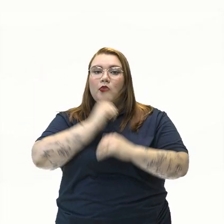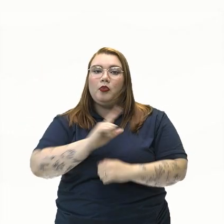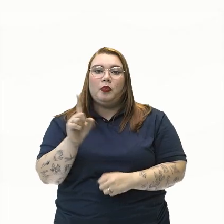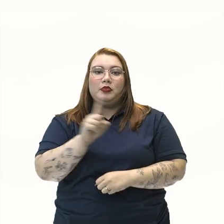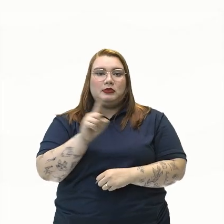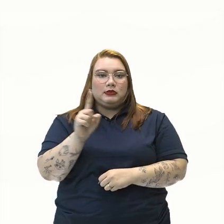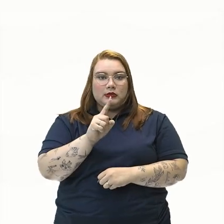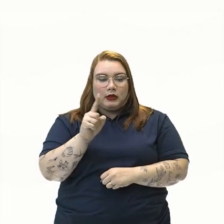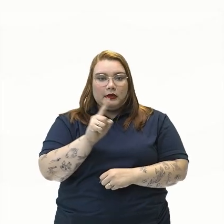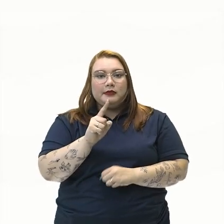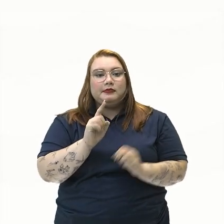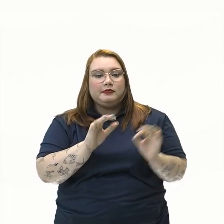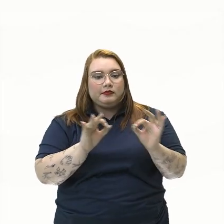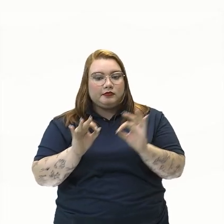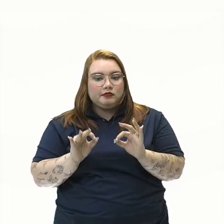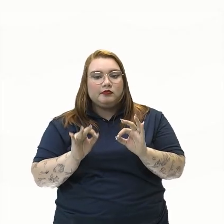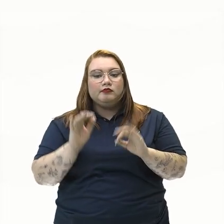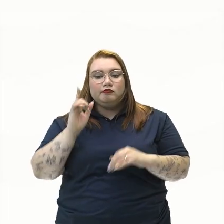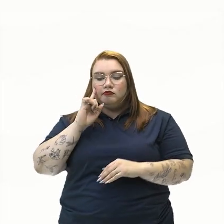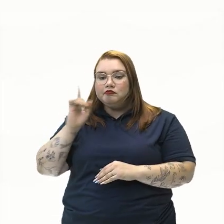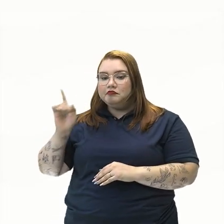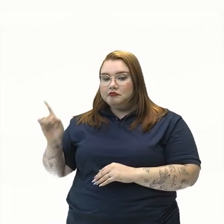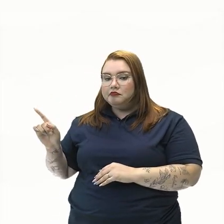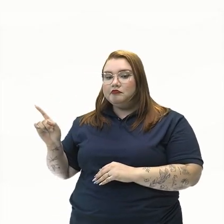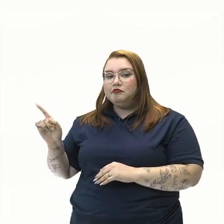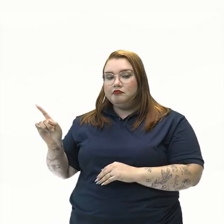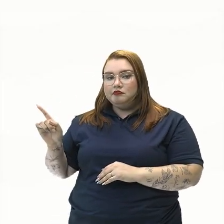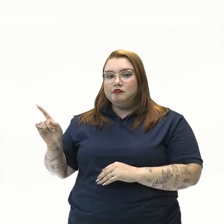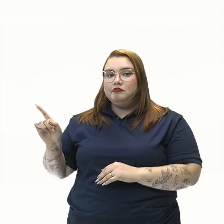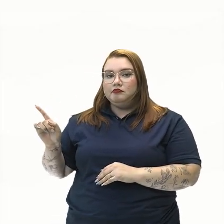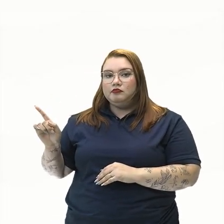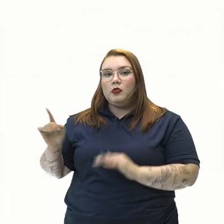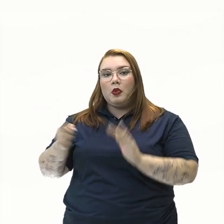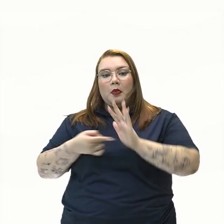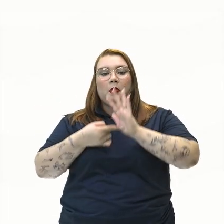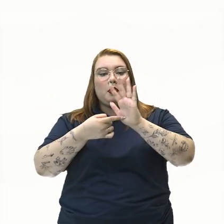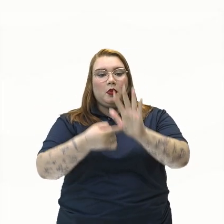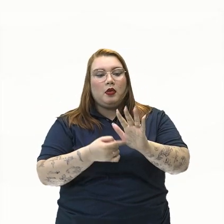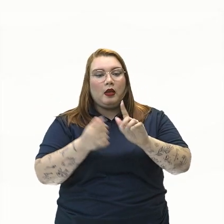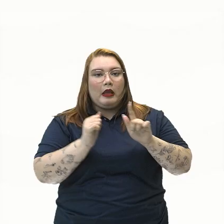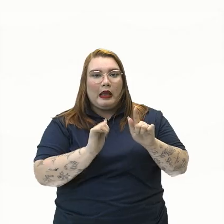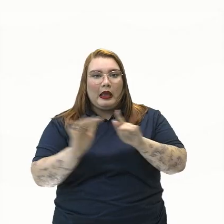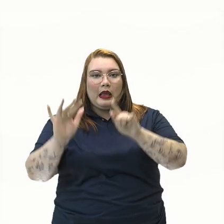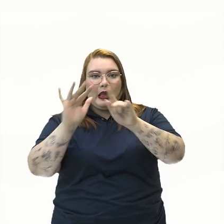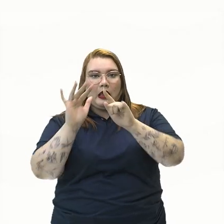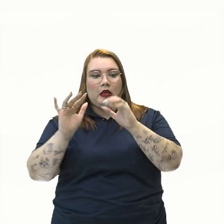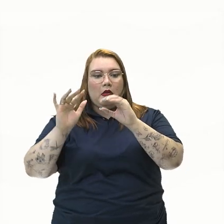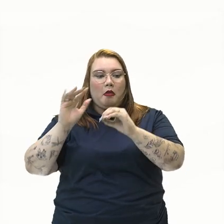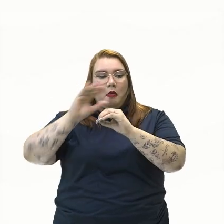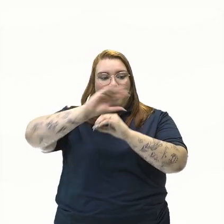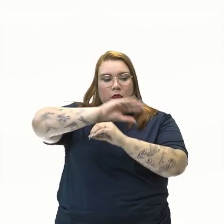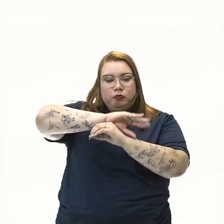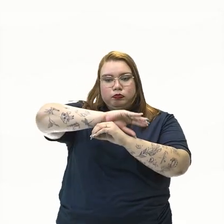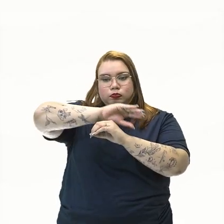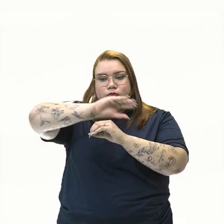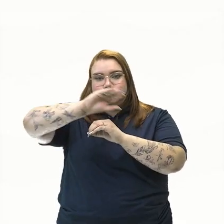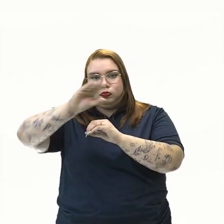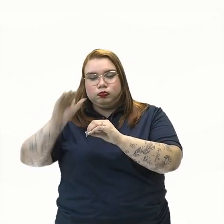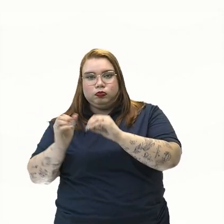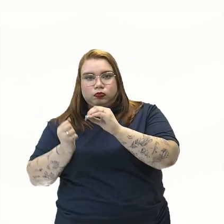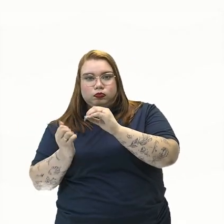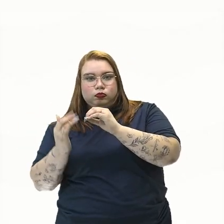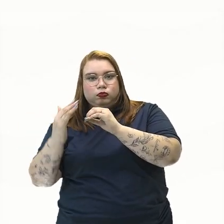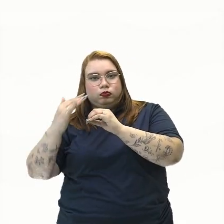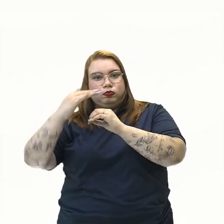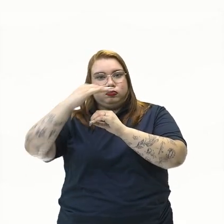planeta. Então, é esse aumento aqui, ó, de gases que fazem com que esse calor fique retido